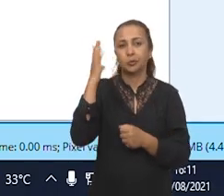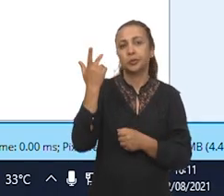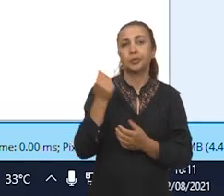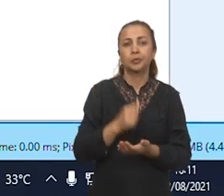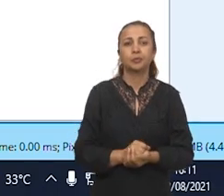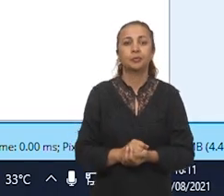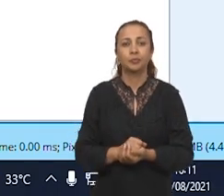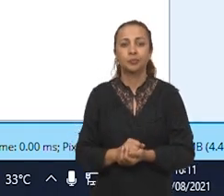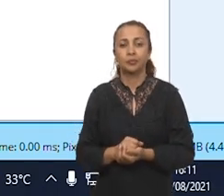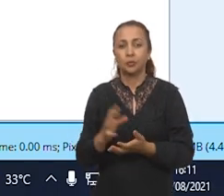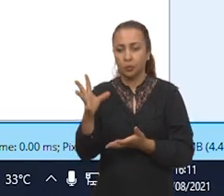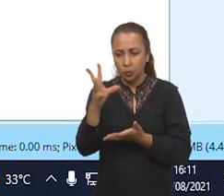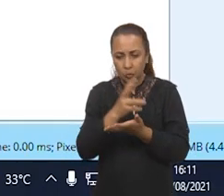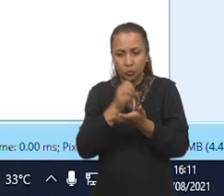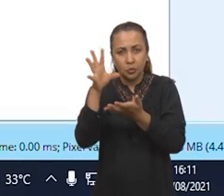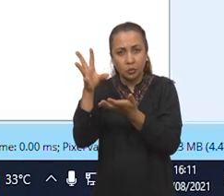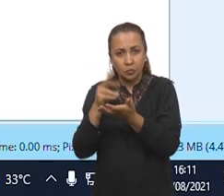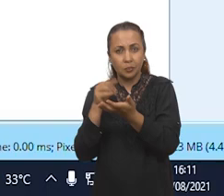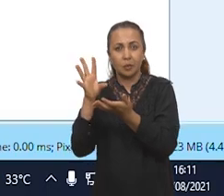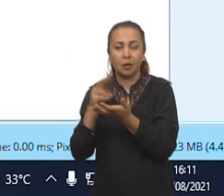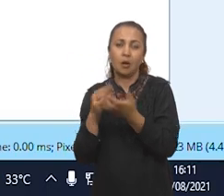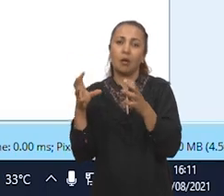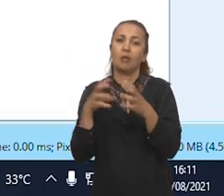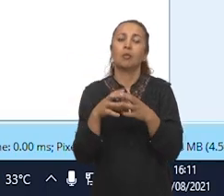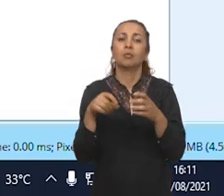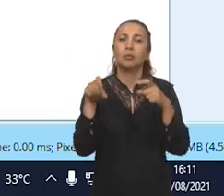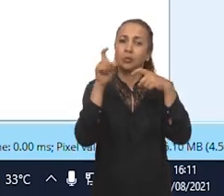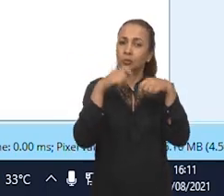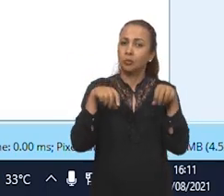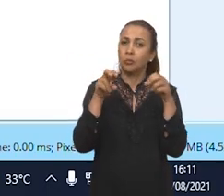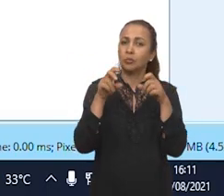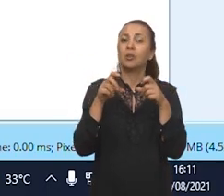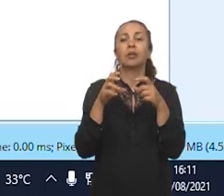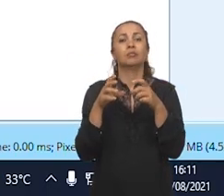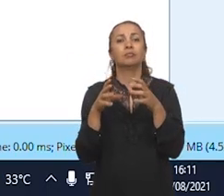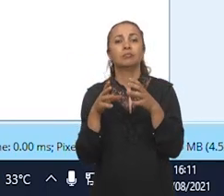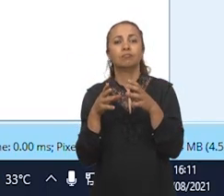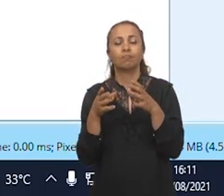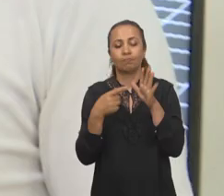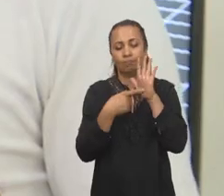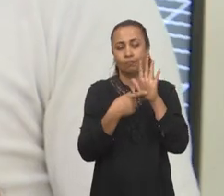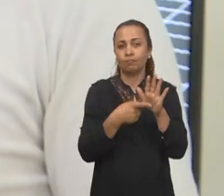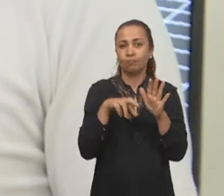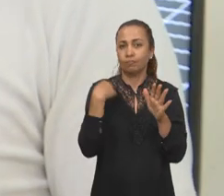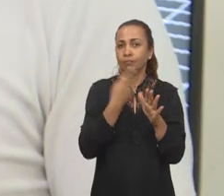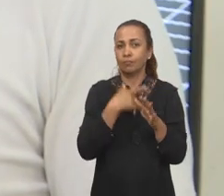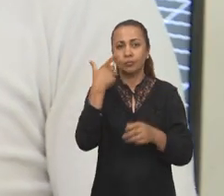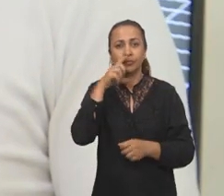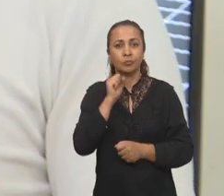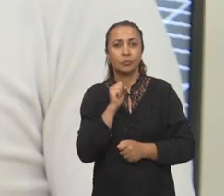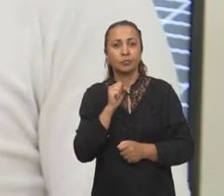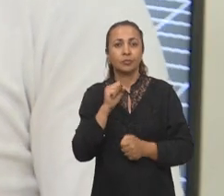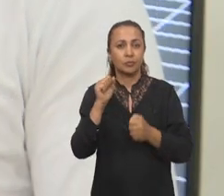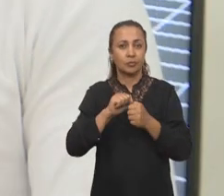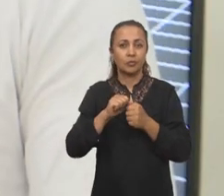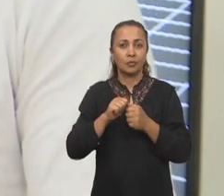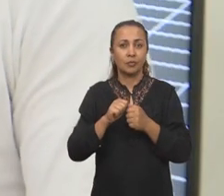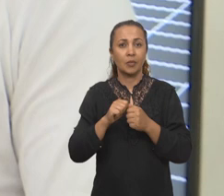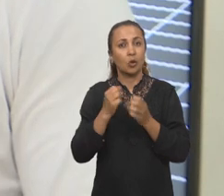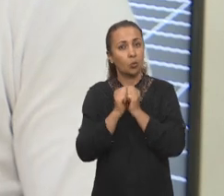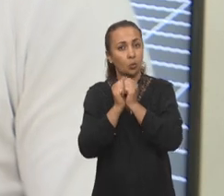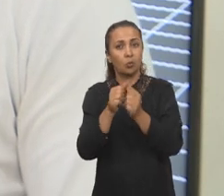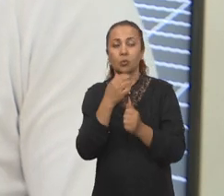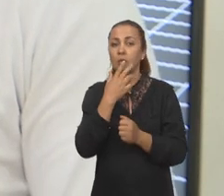que é coletado esse conjunto de imagens nós conseguimos trazer para um ambiente computacional né nós conseguimos a simular